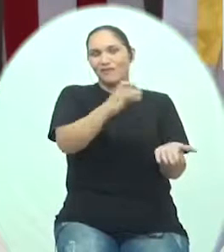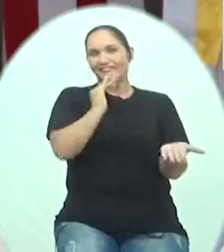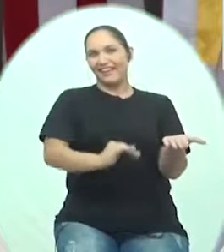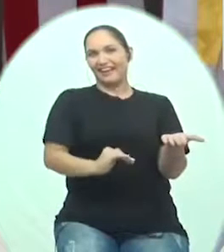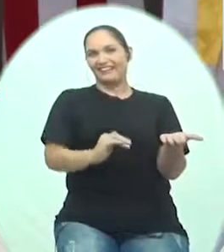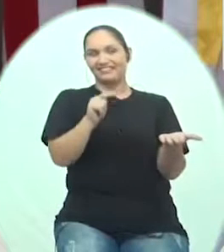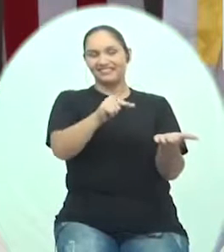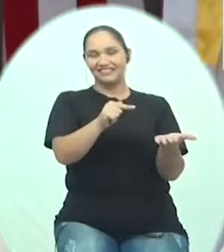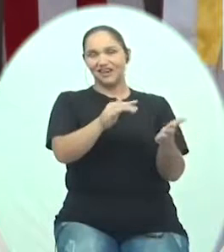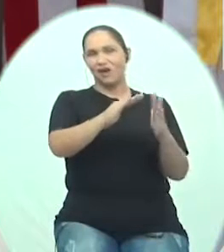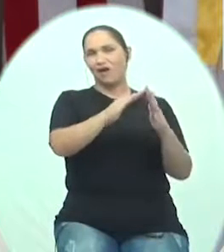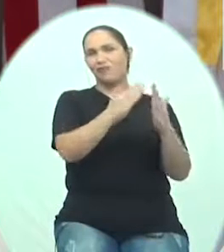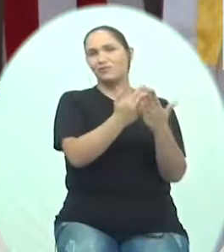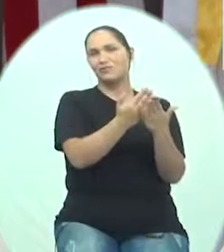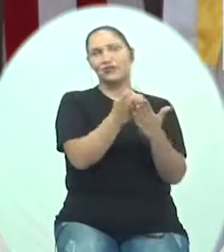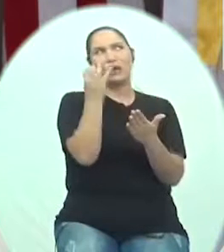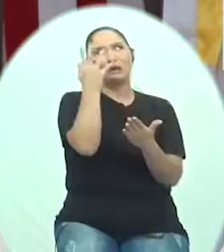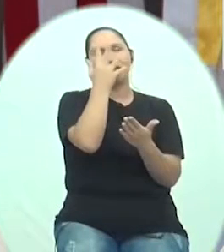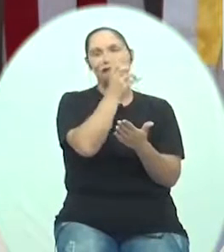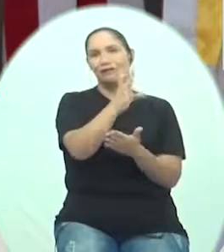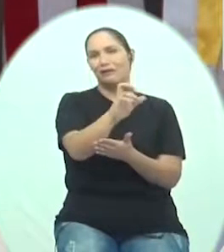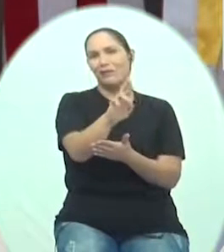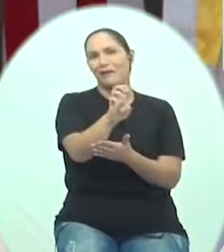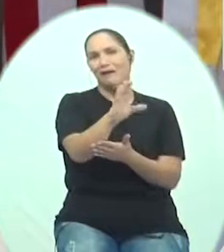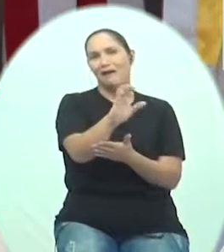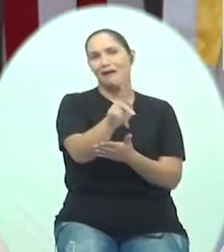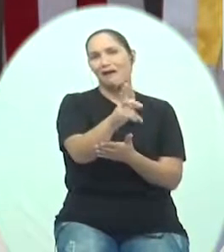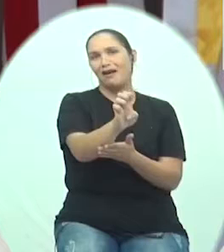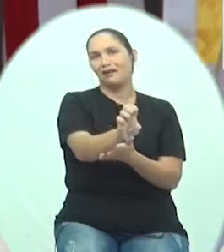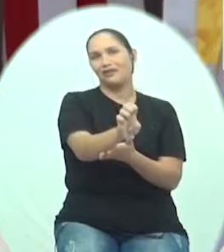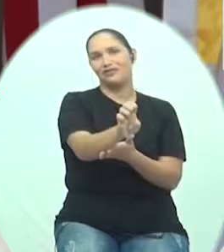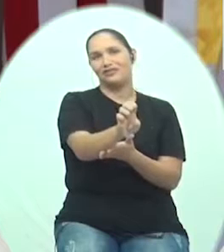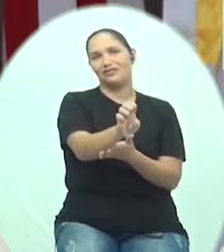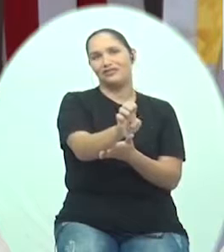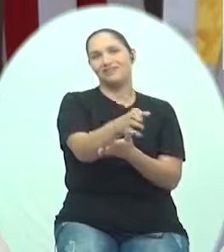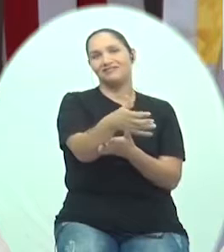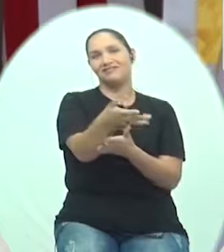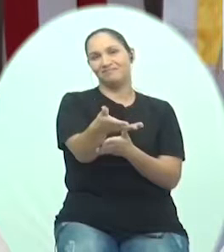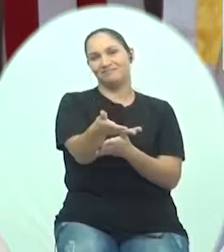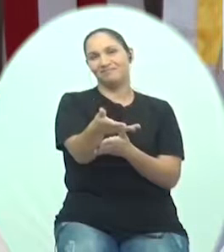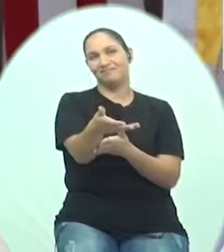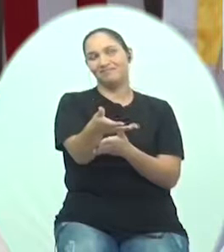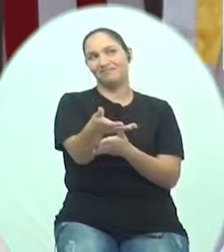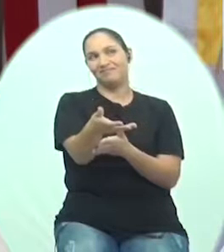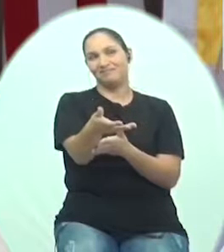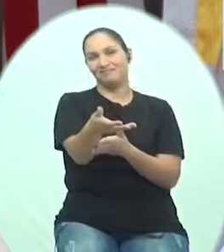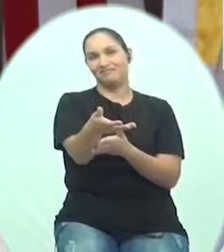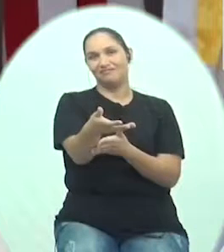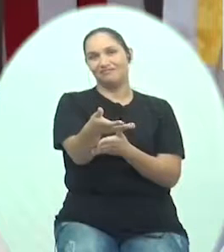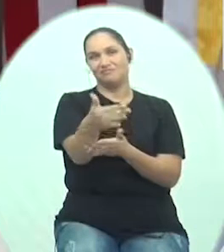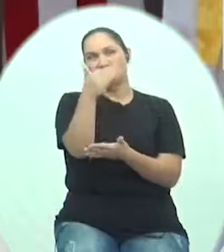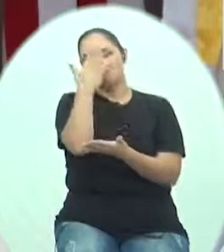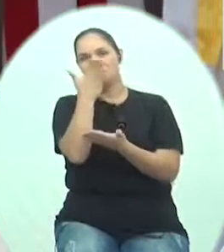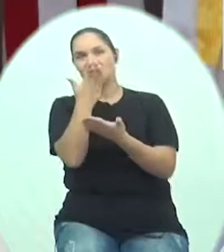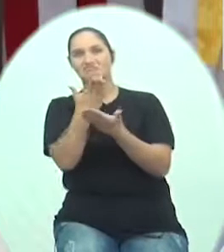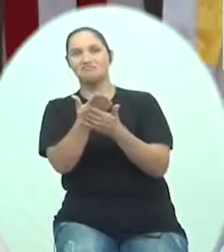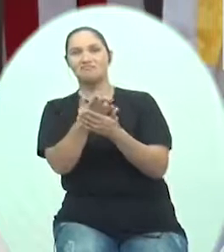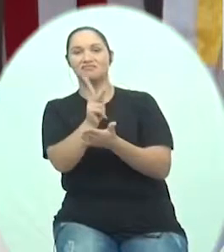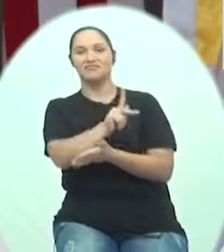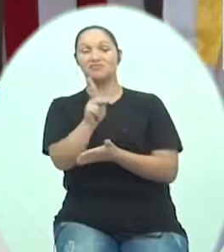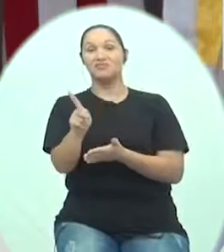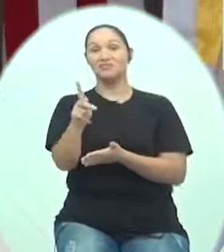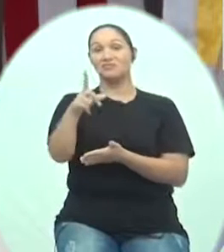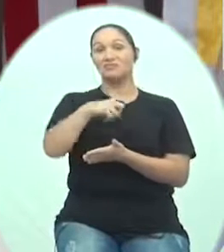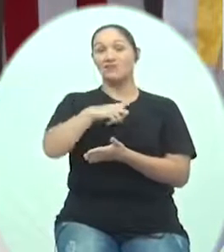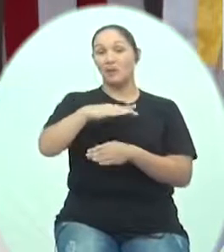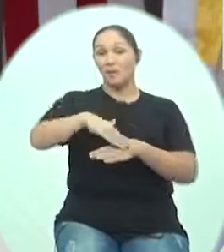é é uma creche bonita Ampla e que vai dar mais o quê mais serviço PR pros professores